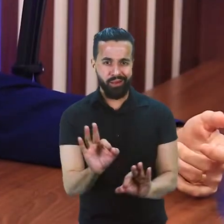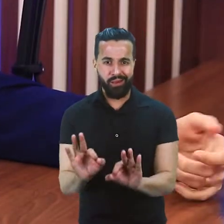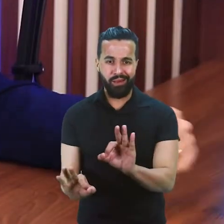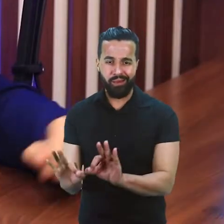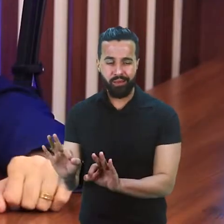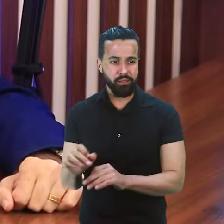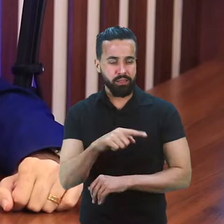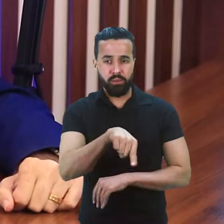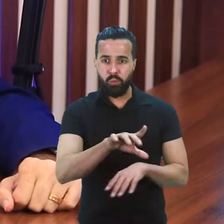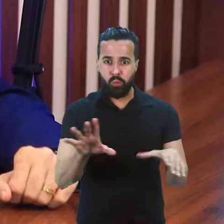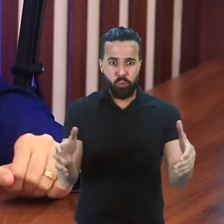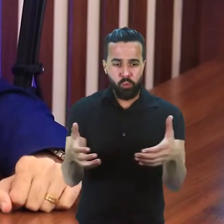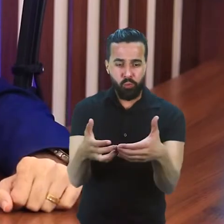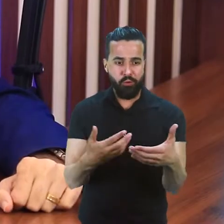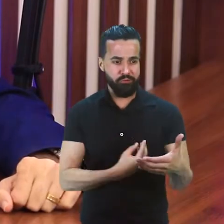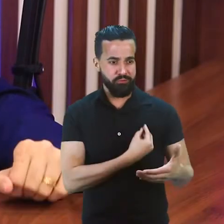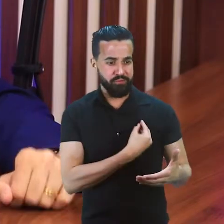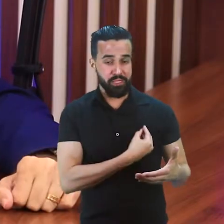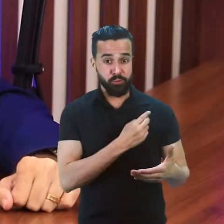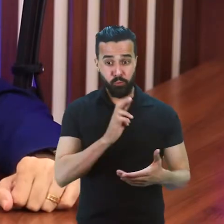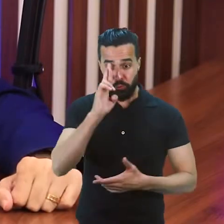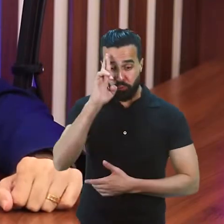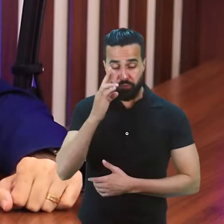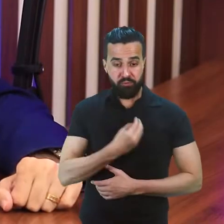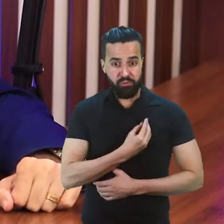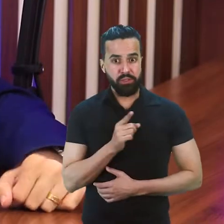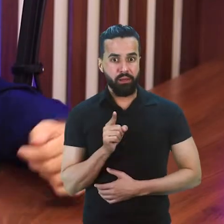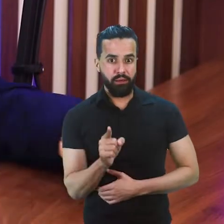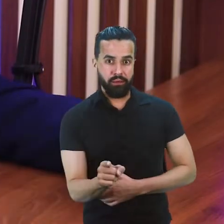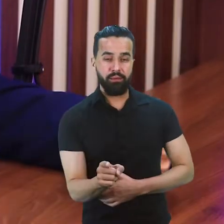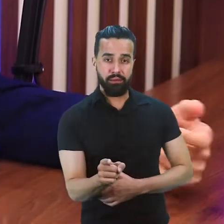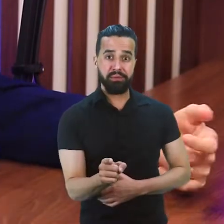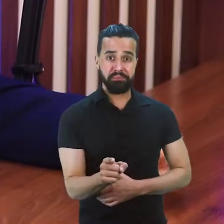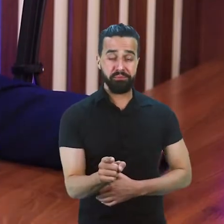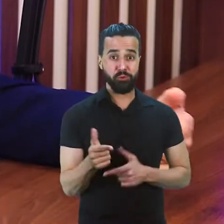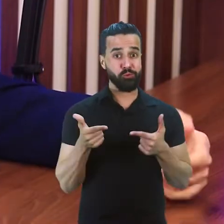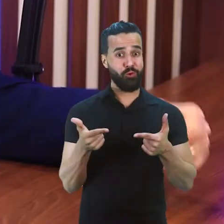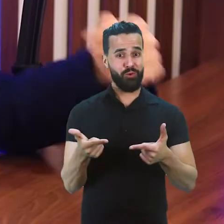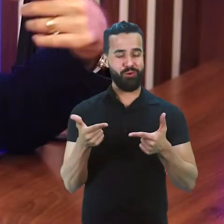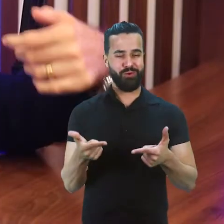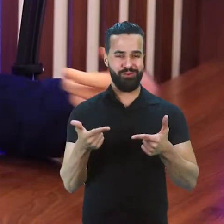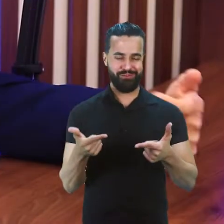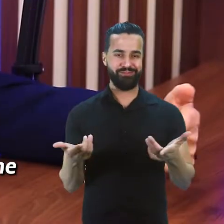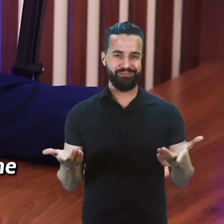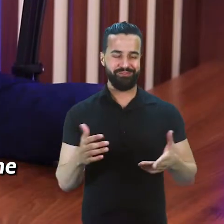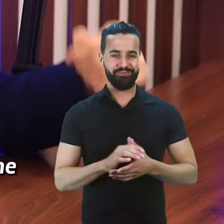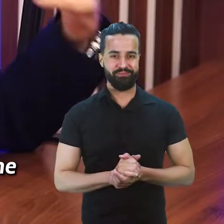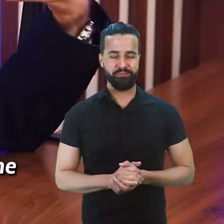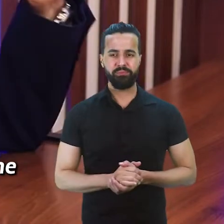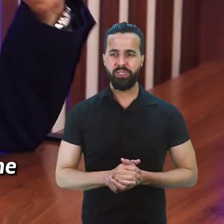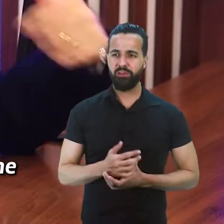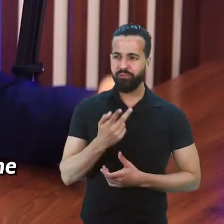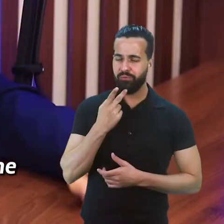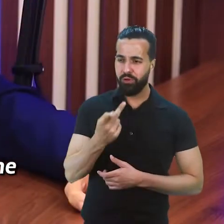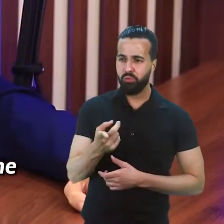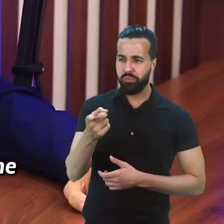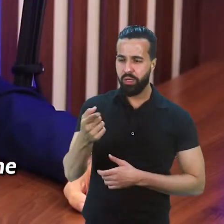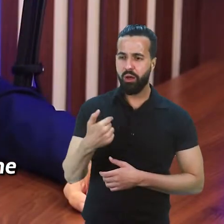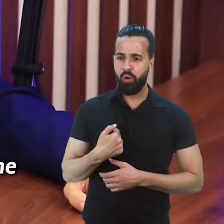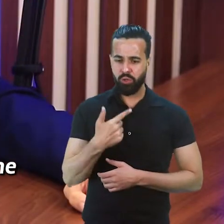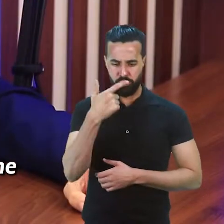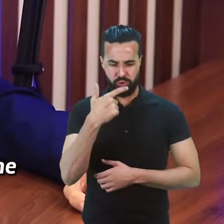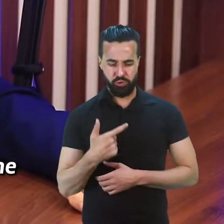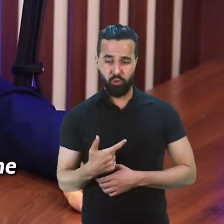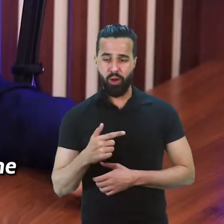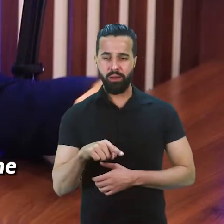está lá, né? Se ele não estivesse lá... E aí ela falou para ele, anunciou, falou, o Herbert chegou aqui, eu vi ela